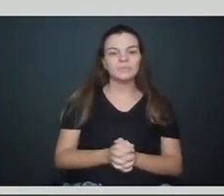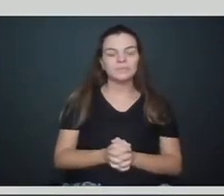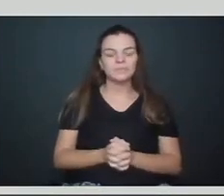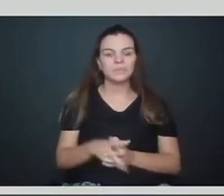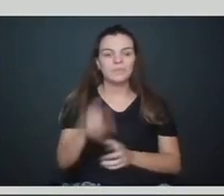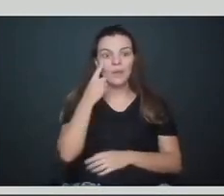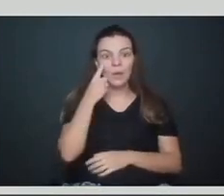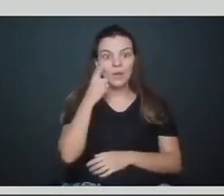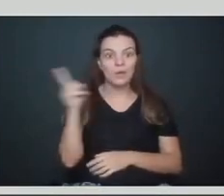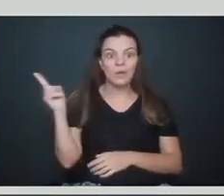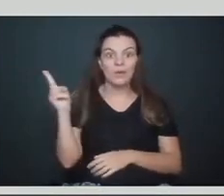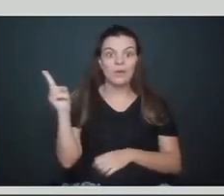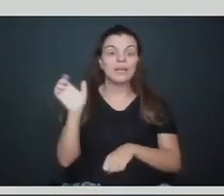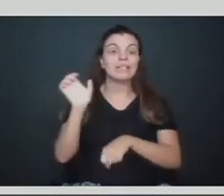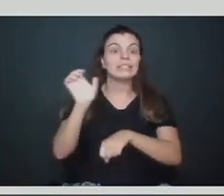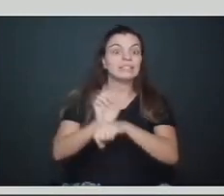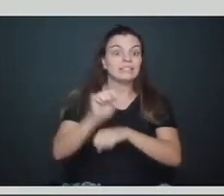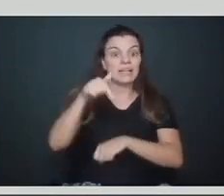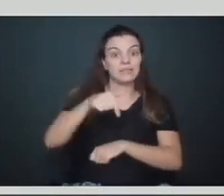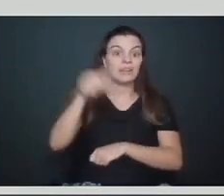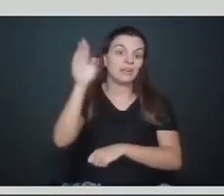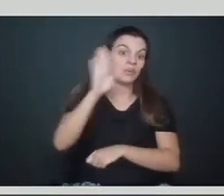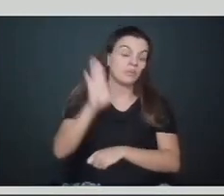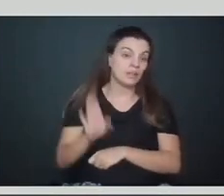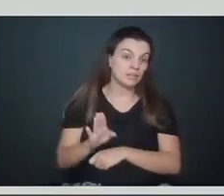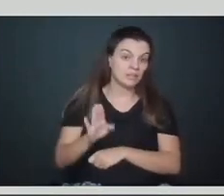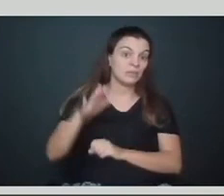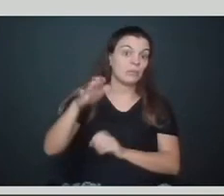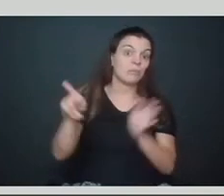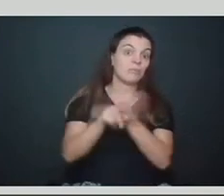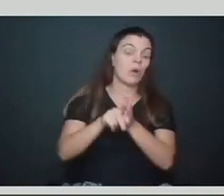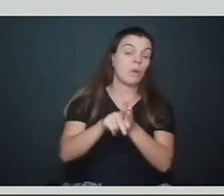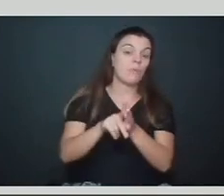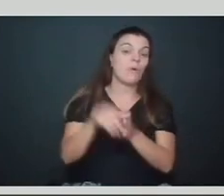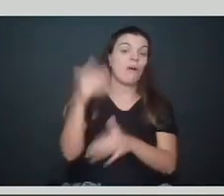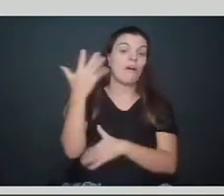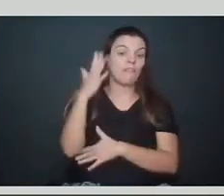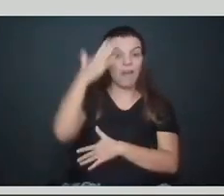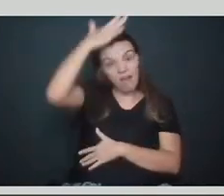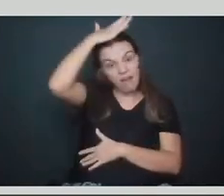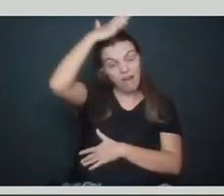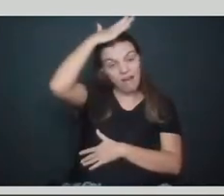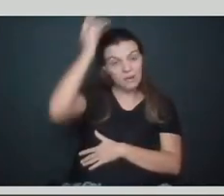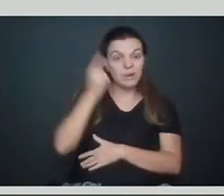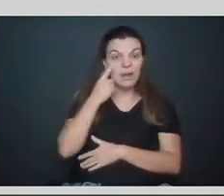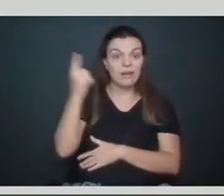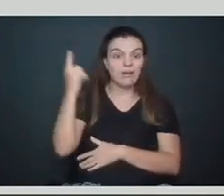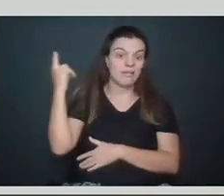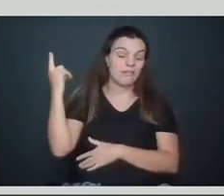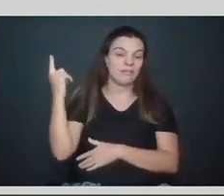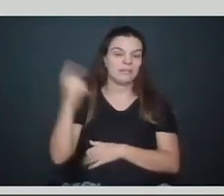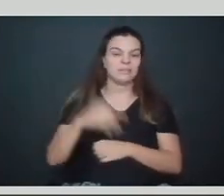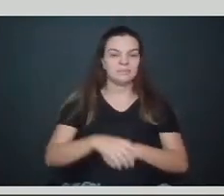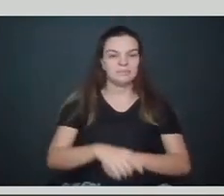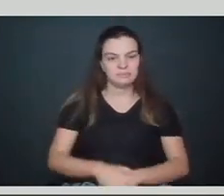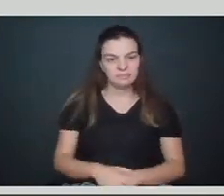nosso estado e no Brasil como estava a araucária. Eu digo a vocês que eu tenho prazer hoje, a semana que vem eu vou